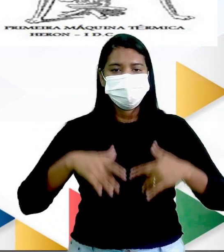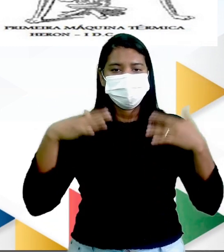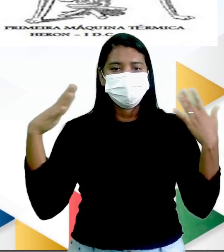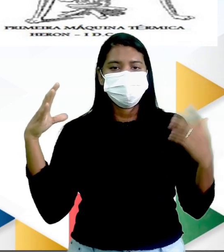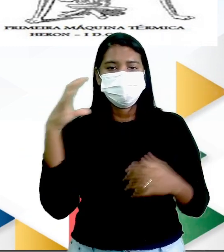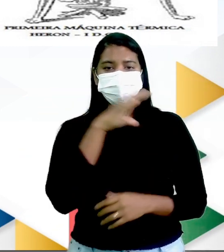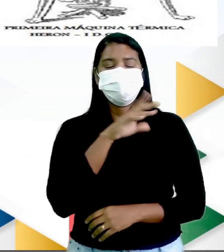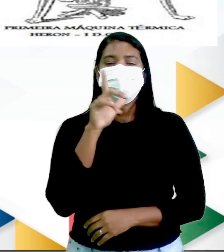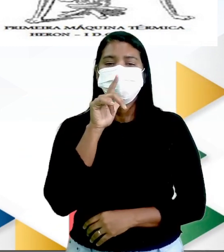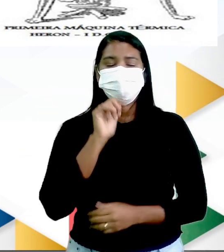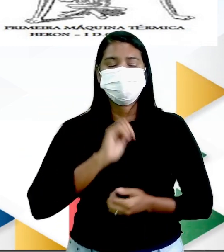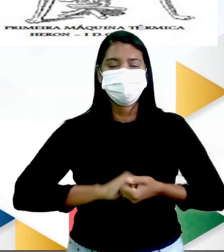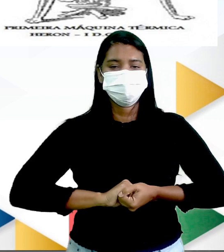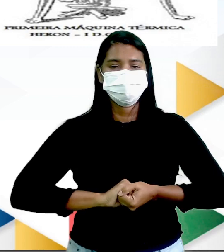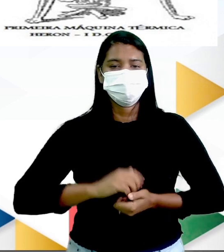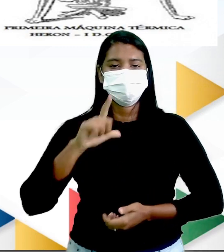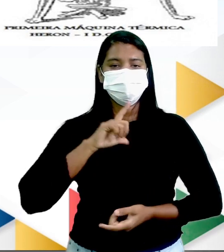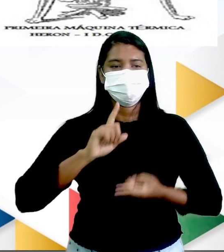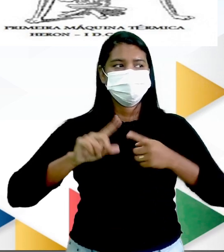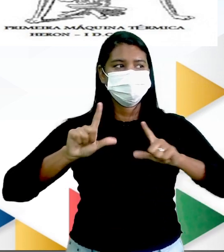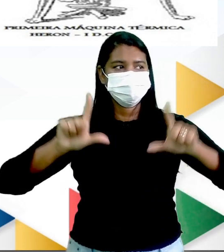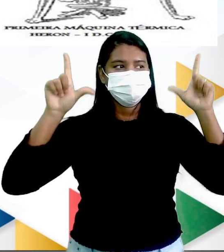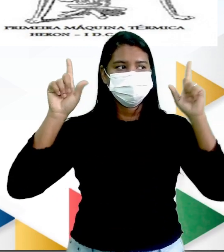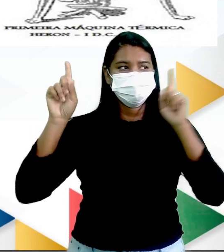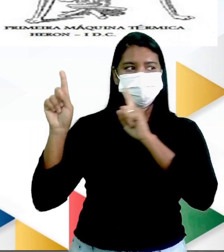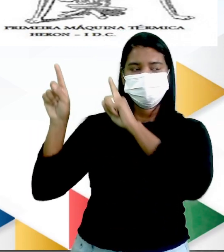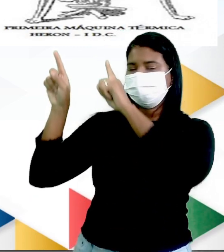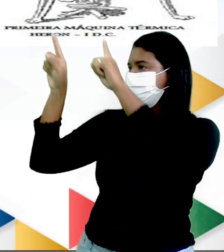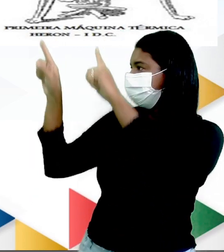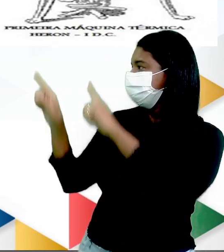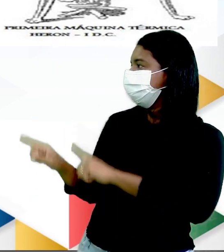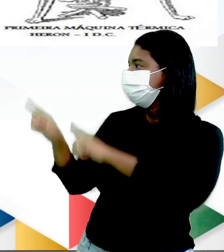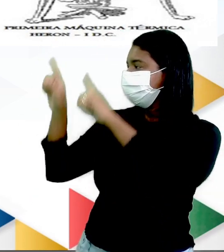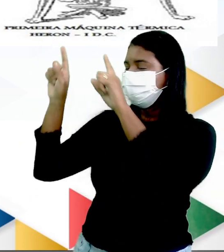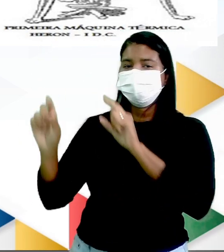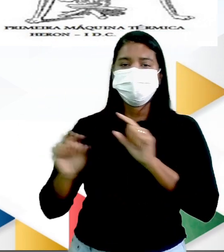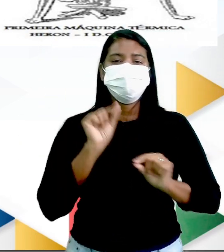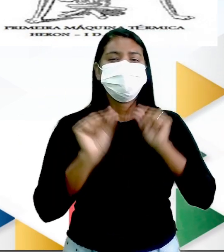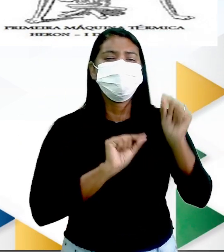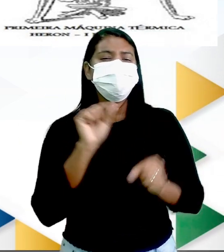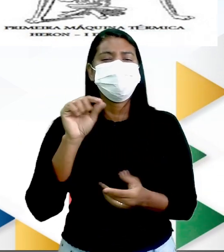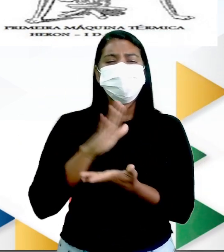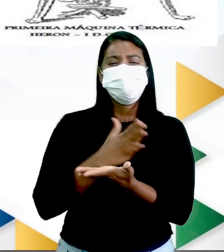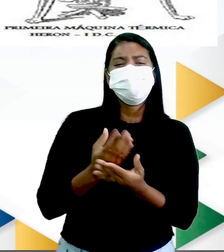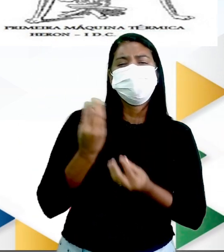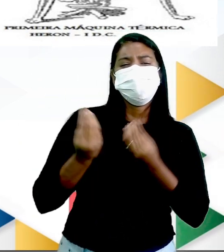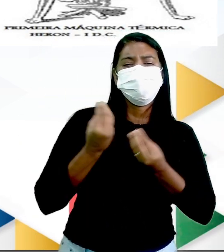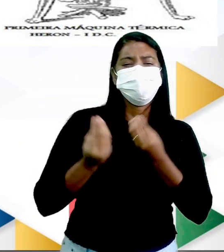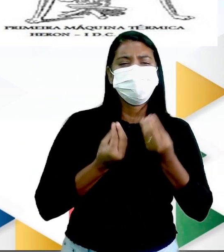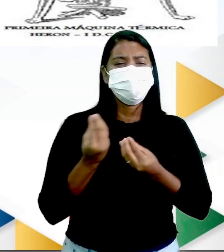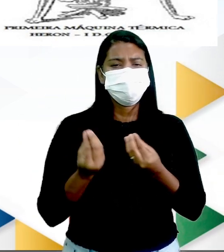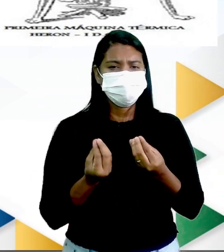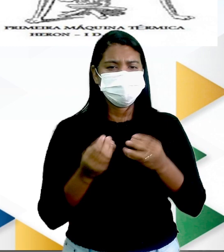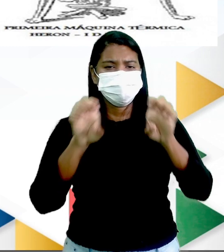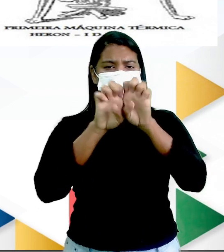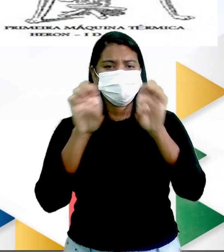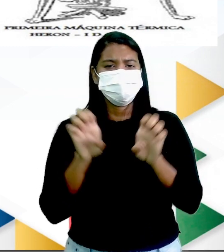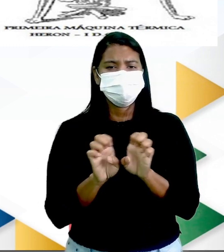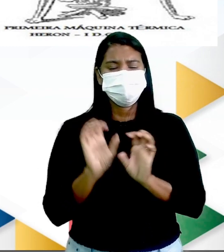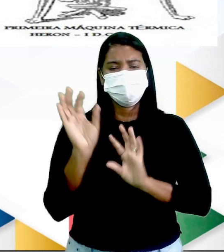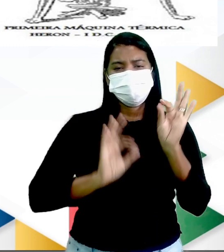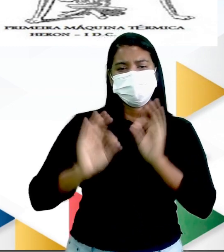da água. Temos aí em tela, que você pode acompanhar, o que seria mais ou menos esta estrutura,